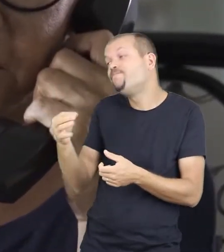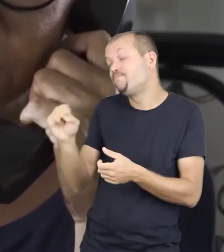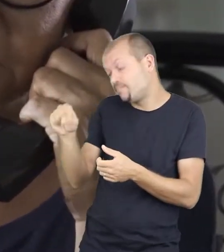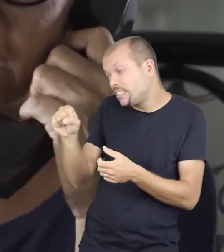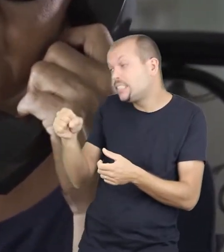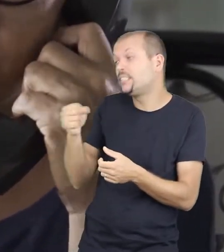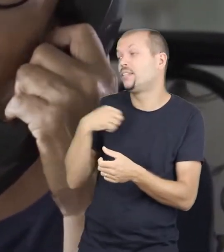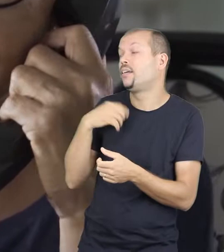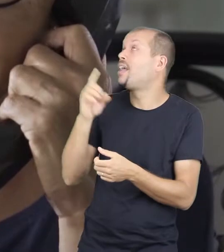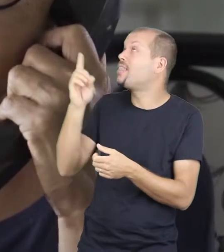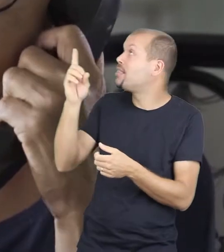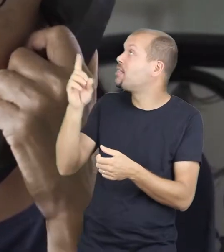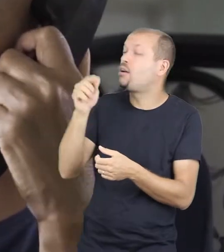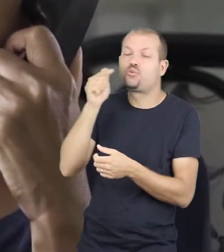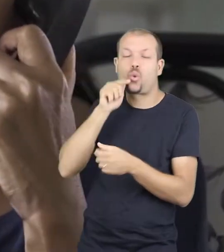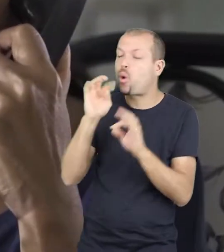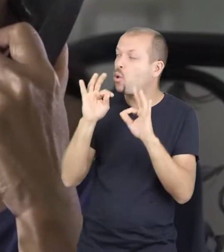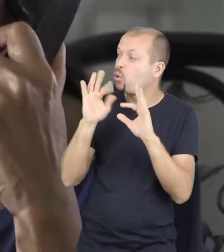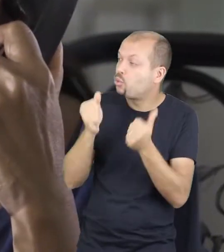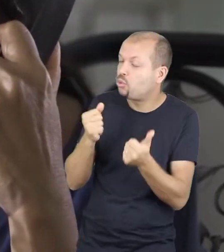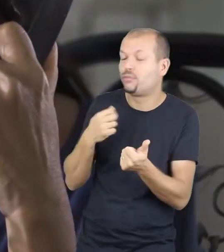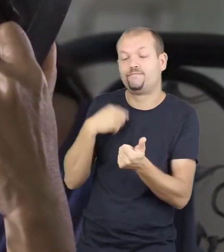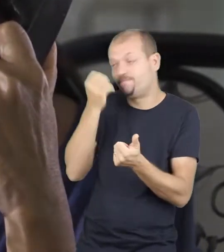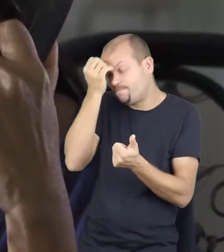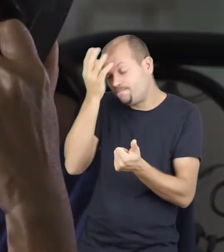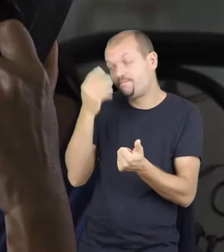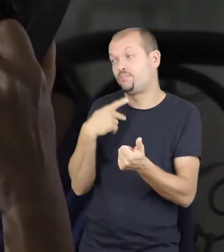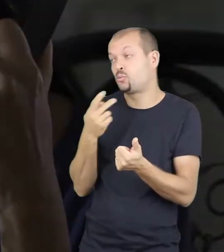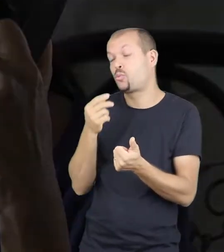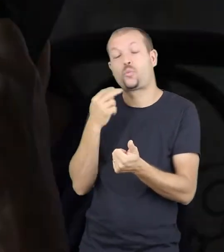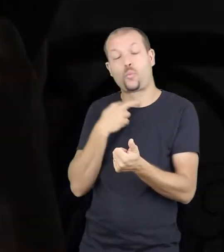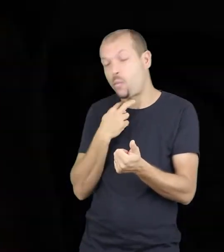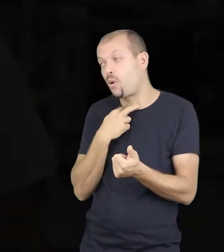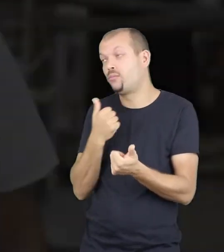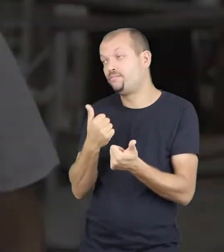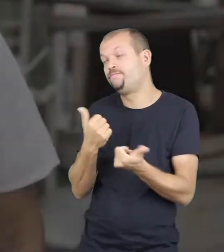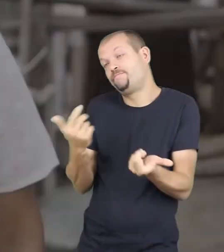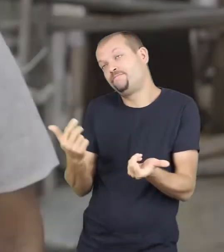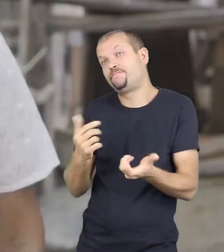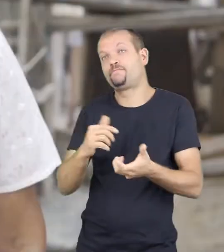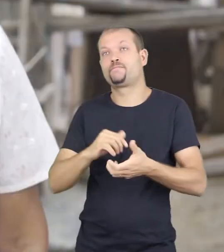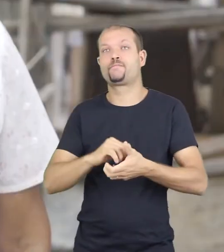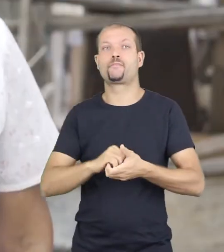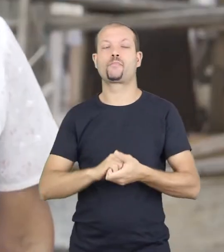Exatamente. Para Deus nada é impossível. A gente não pode esquecer disso.